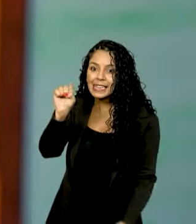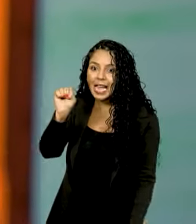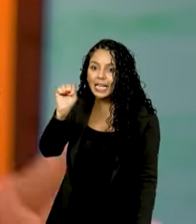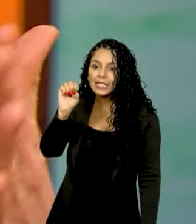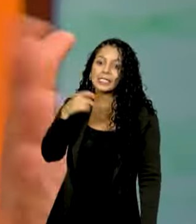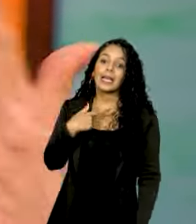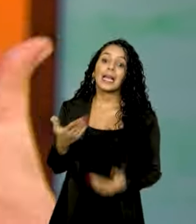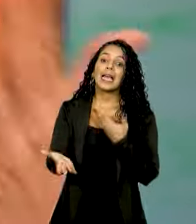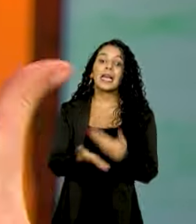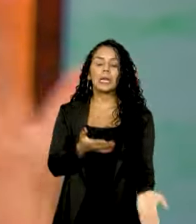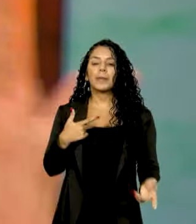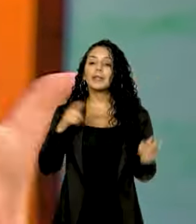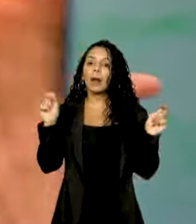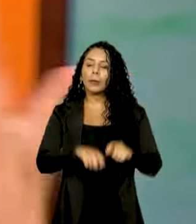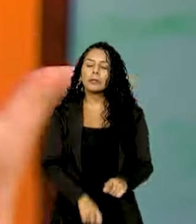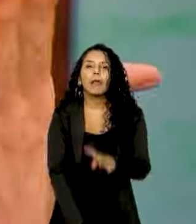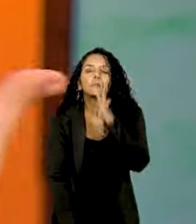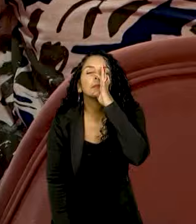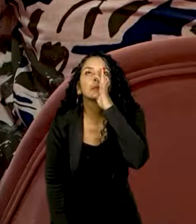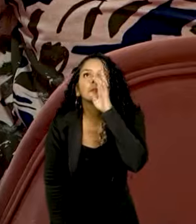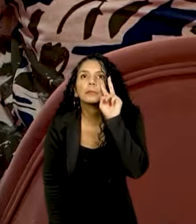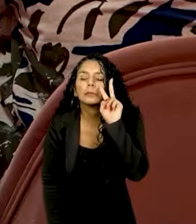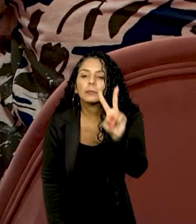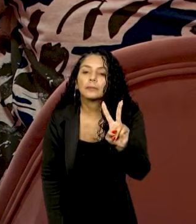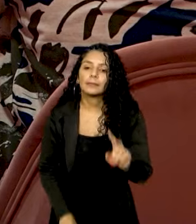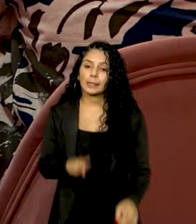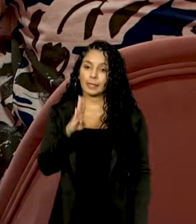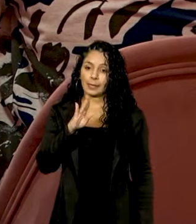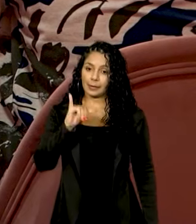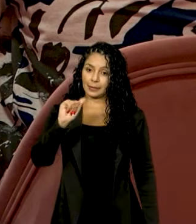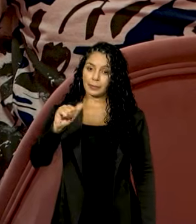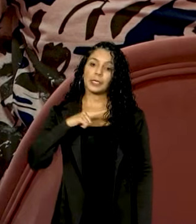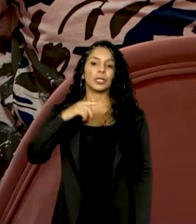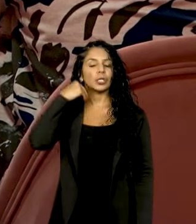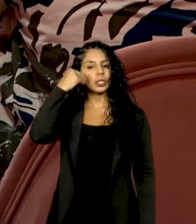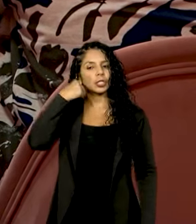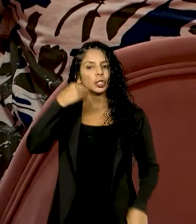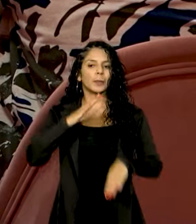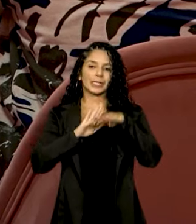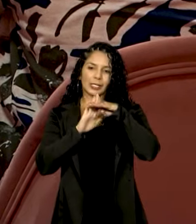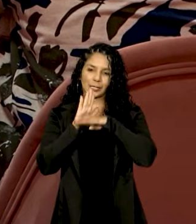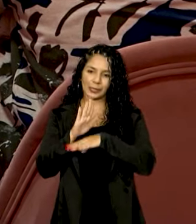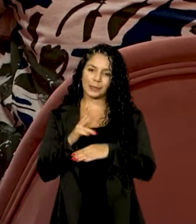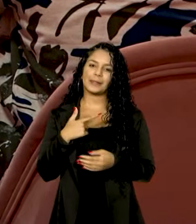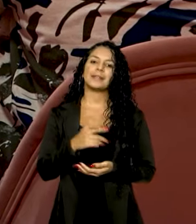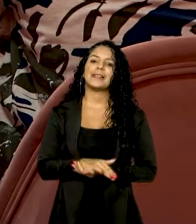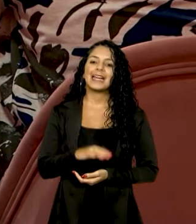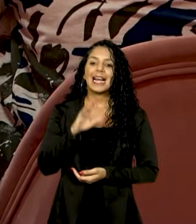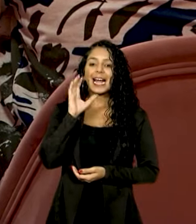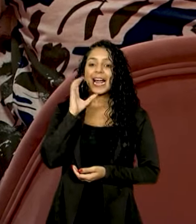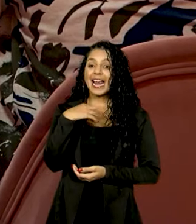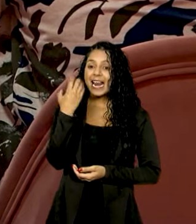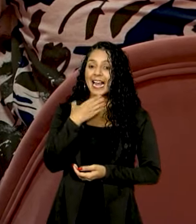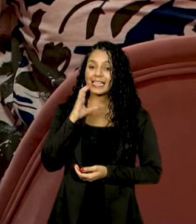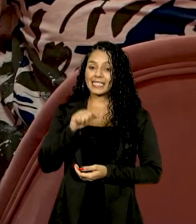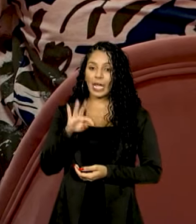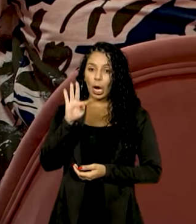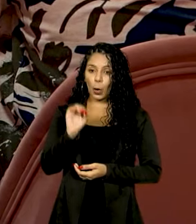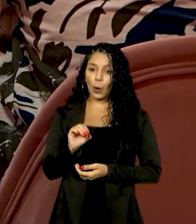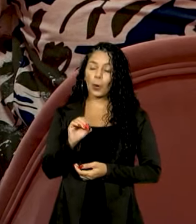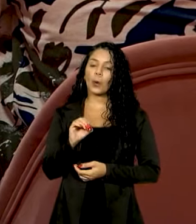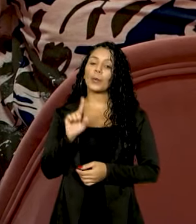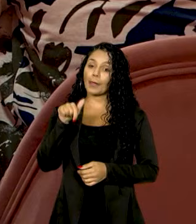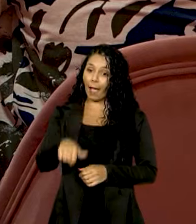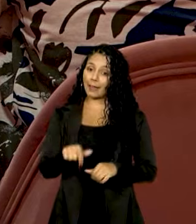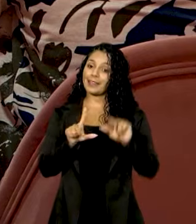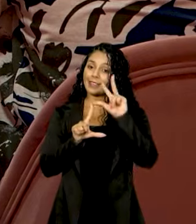a escuta. Isso aí, muita coisa. Daí você, a Bia tem uma experiência de programa, você tinha um programa maravilhoso, Canta Meia Conto. Meia hora, o Canta Conto. Na TV Educativa, né? Aqui na